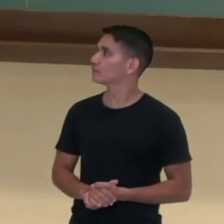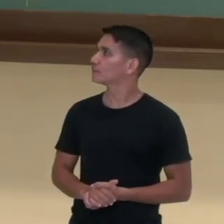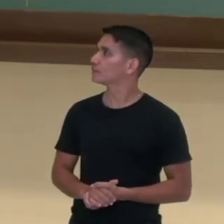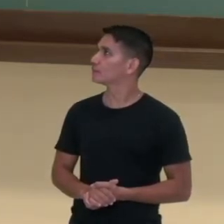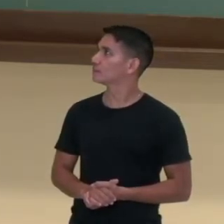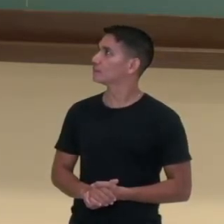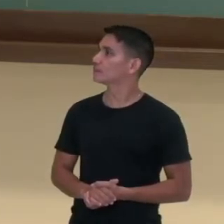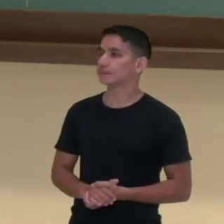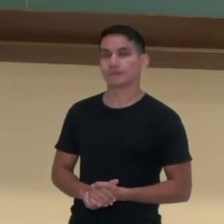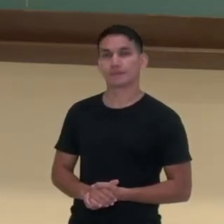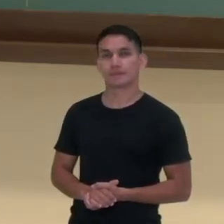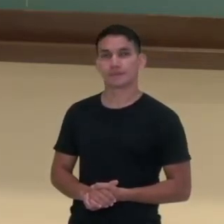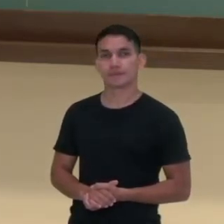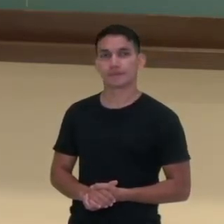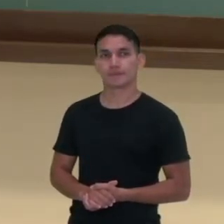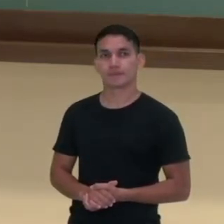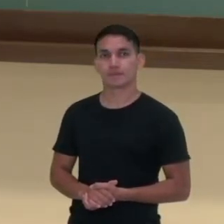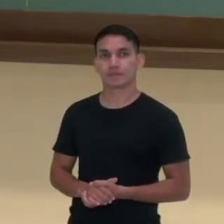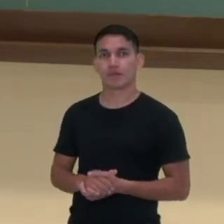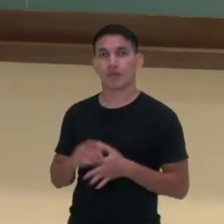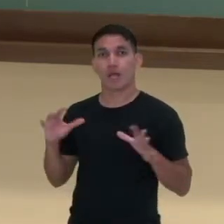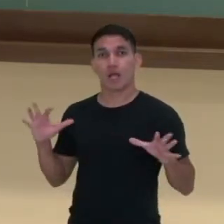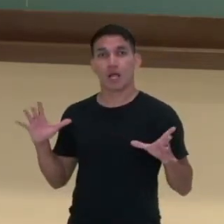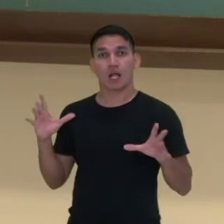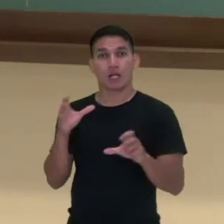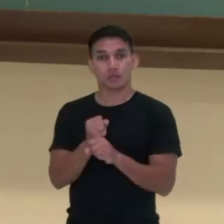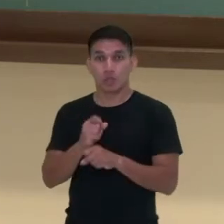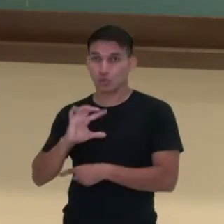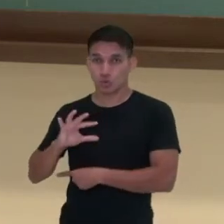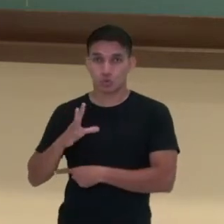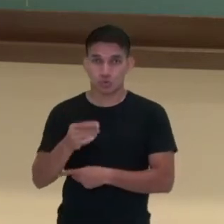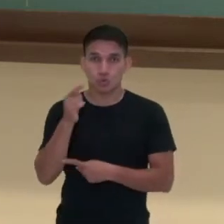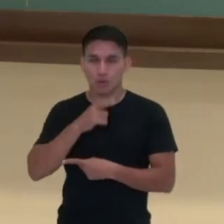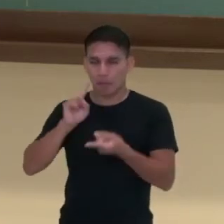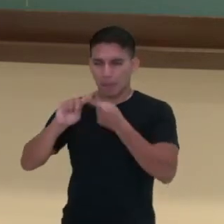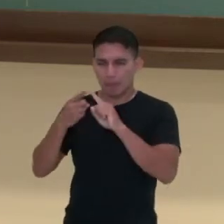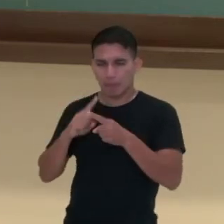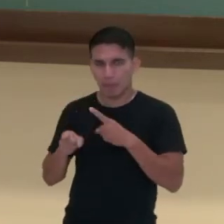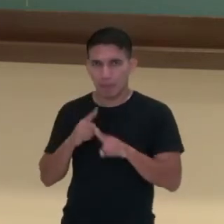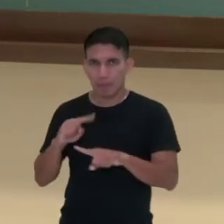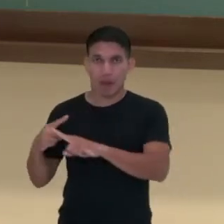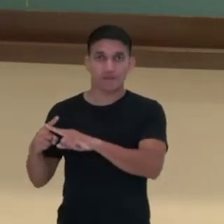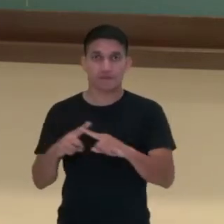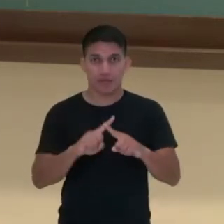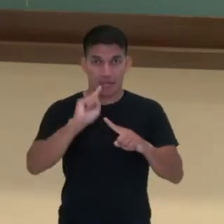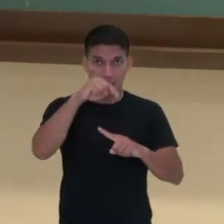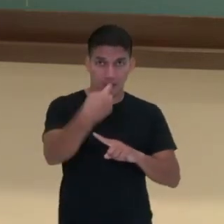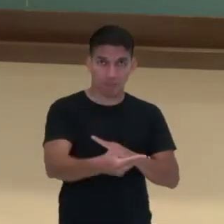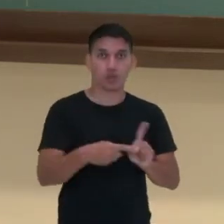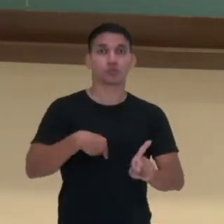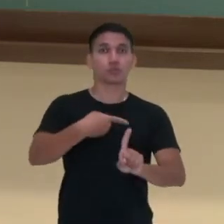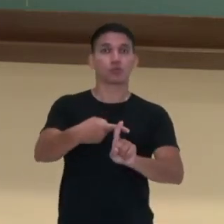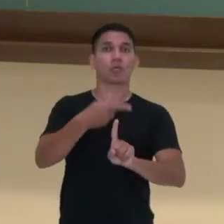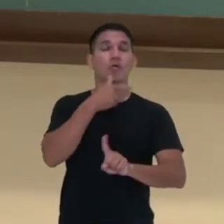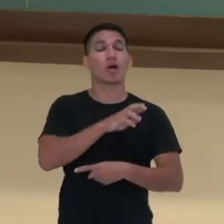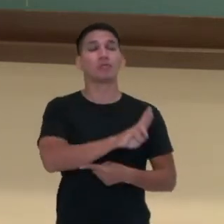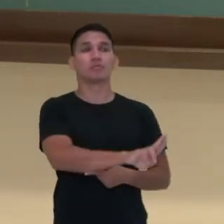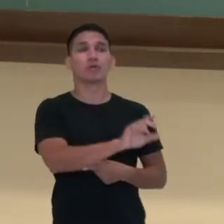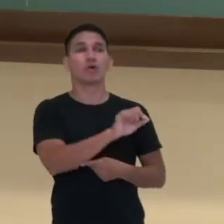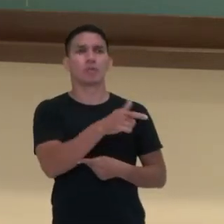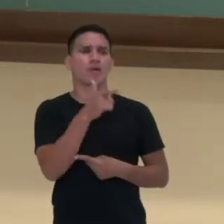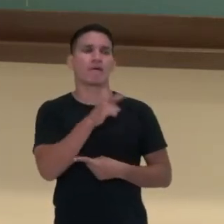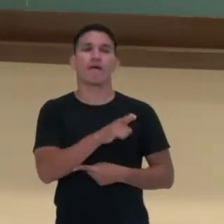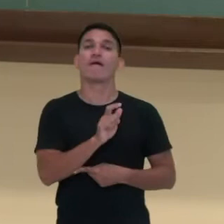mais 32 vezes 3,80. Realizada a multiplicação e na sequência a soma, cheguei à conclusão